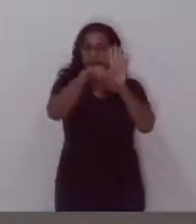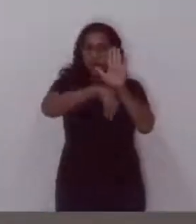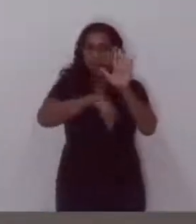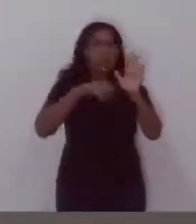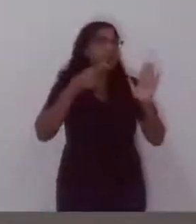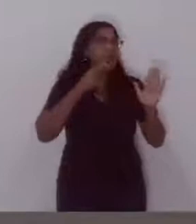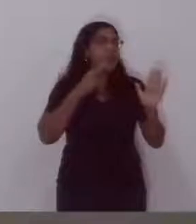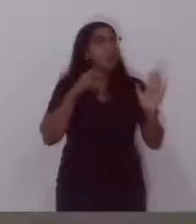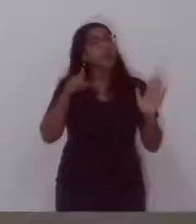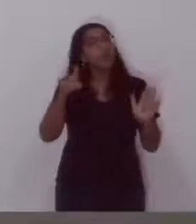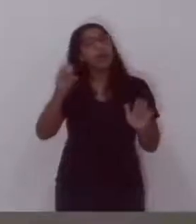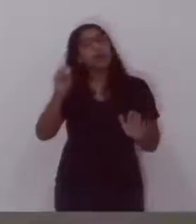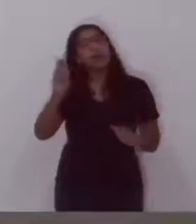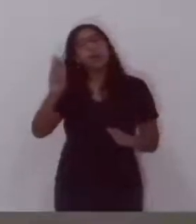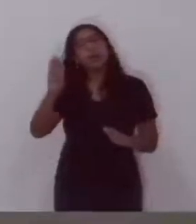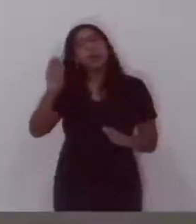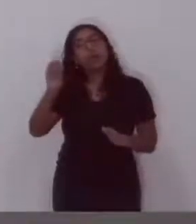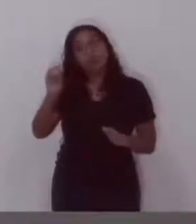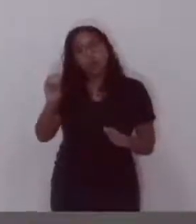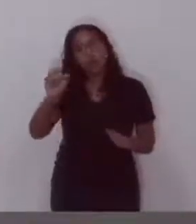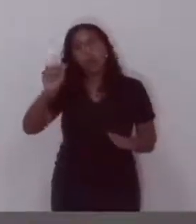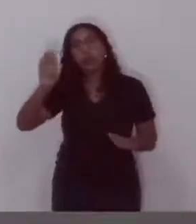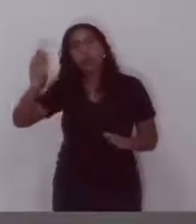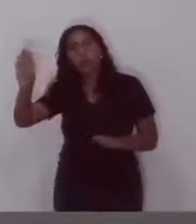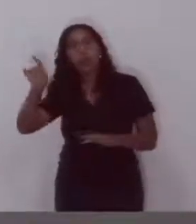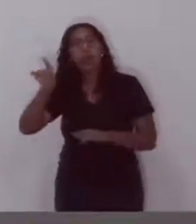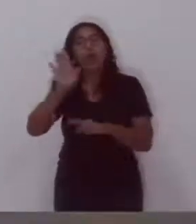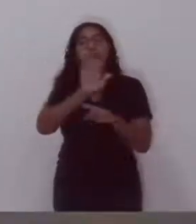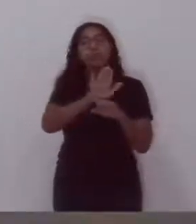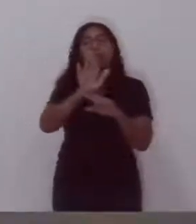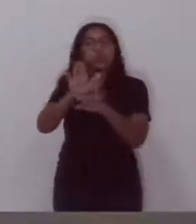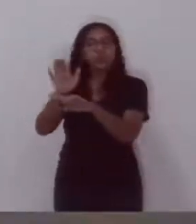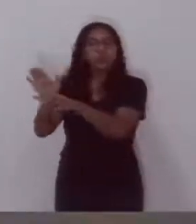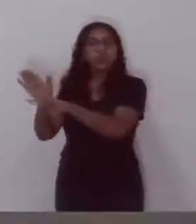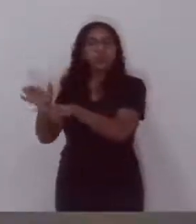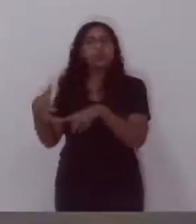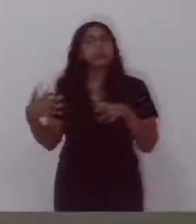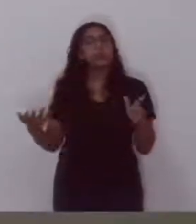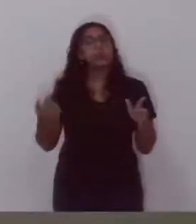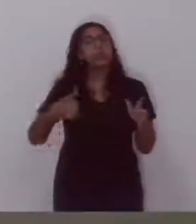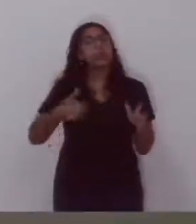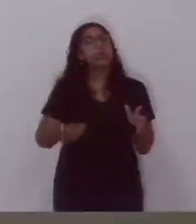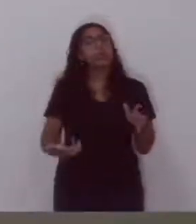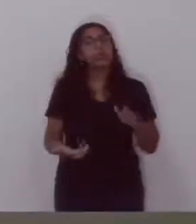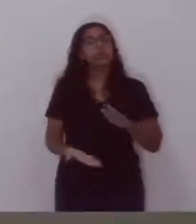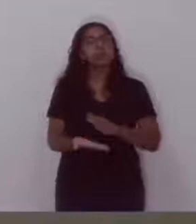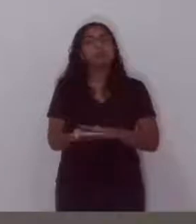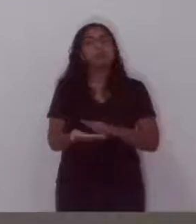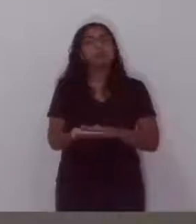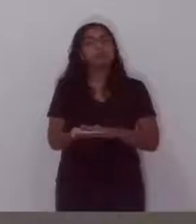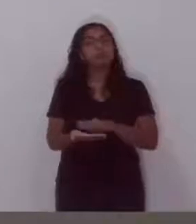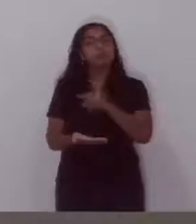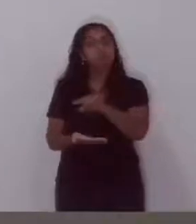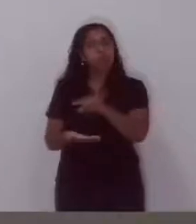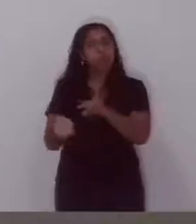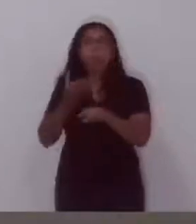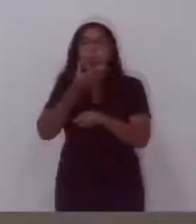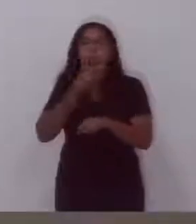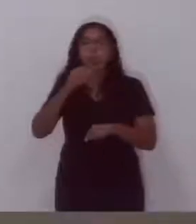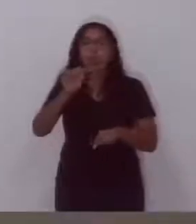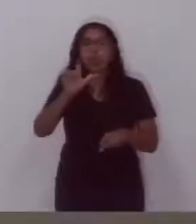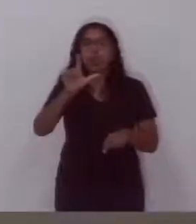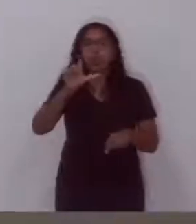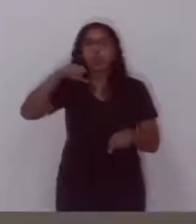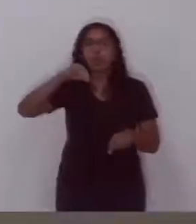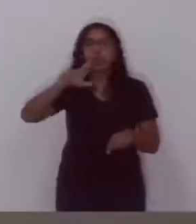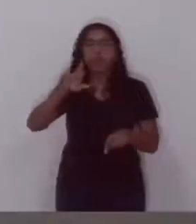isso aqui, frente a uma instituição tão séria como a OAB, eu quero reverenciar pelo ótimo trabalho que o senhor tem feito,